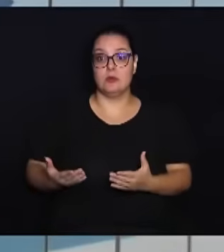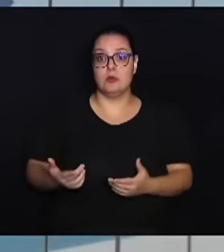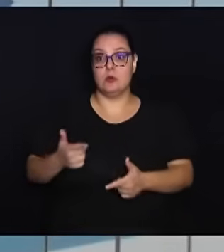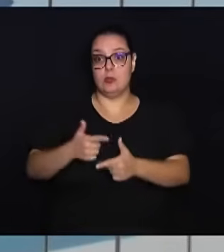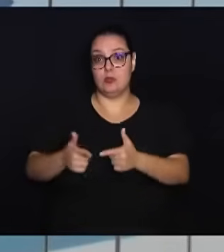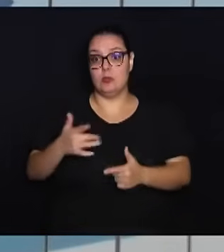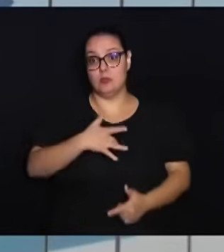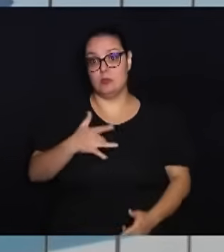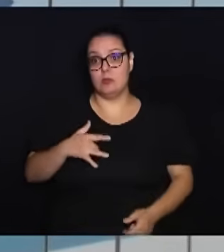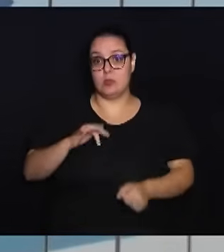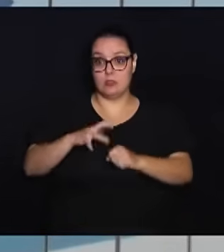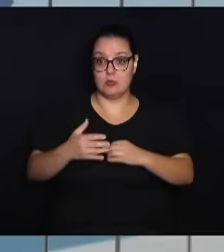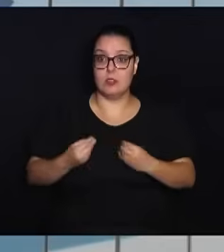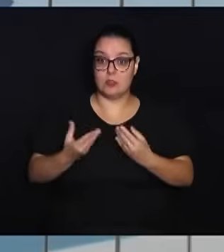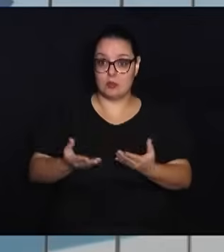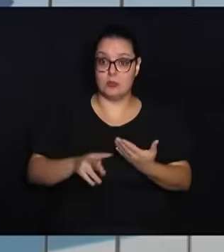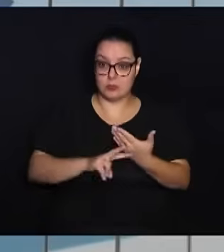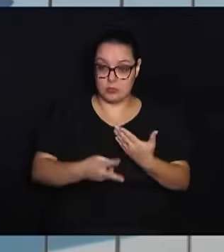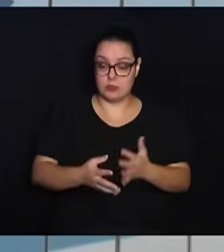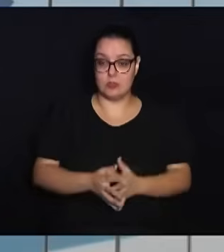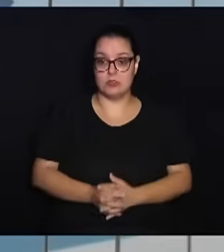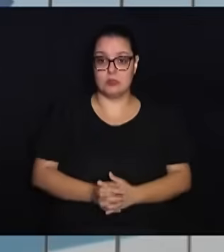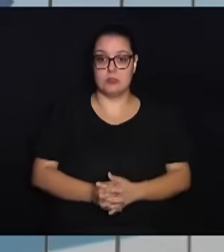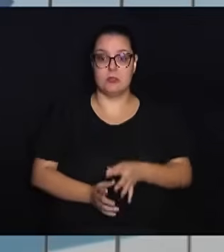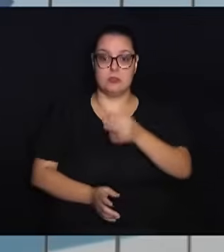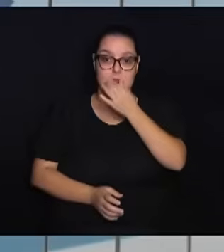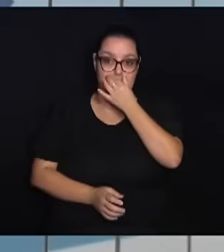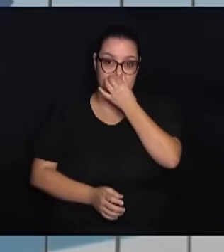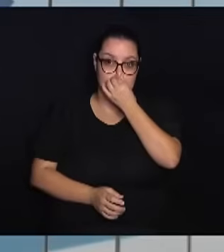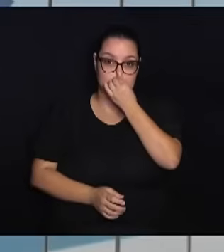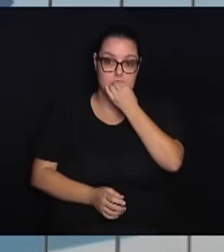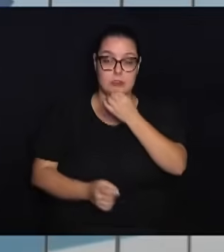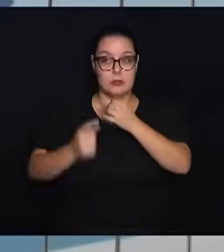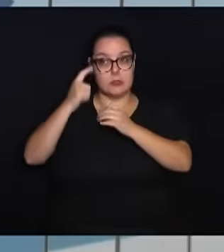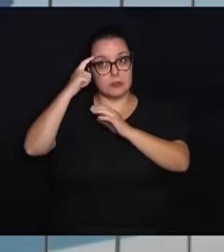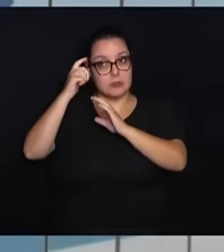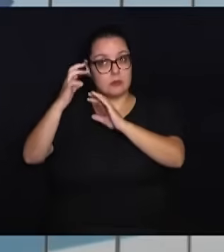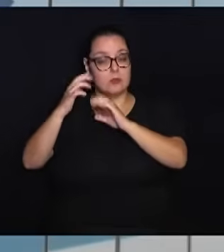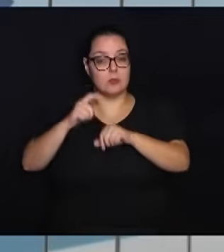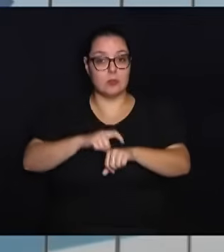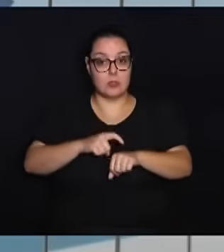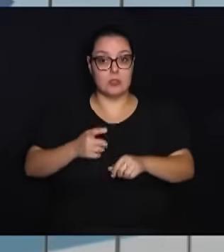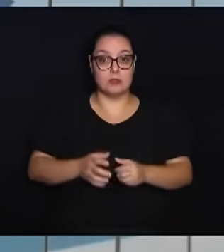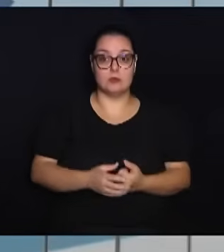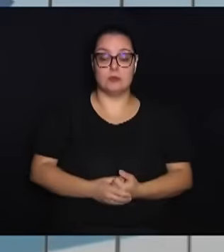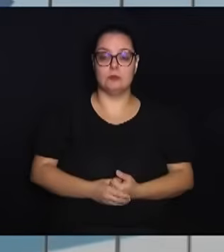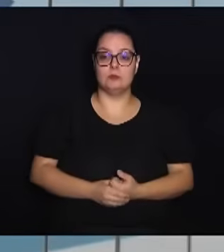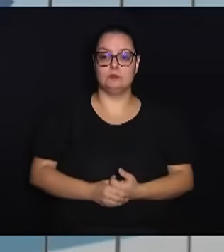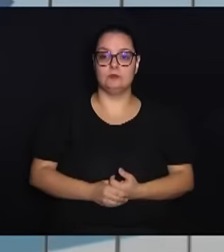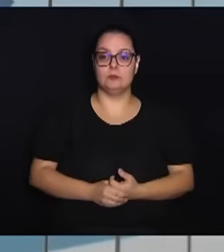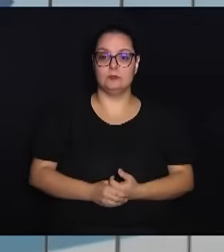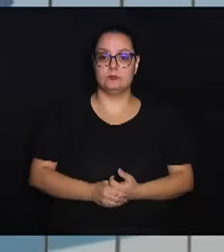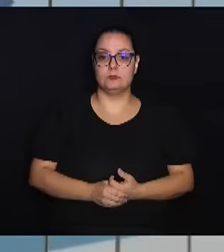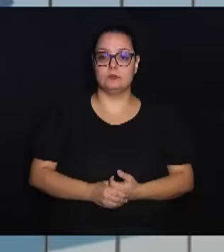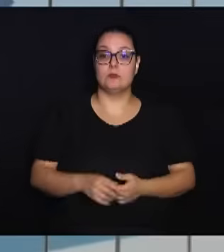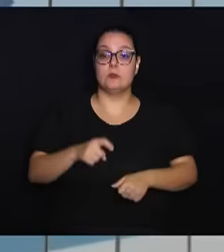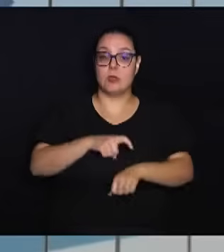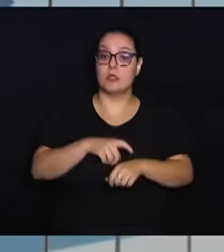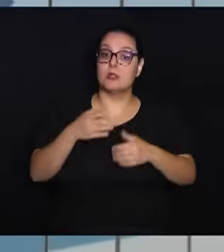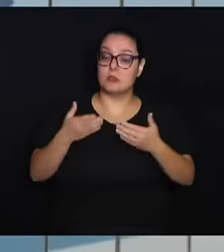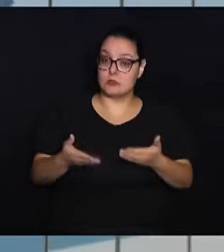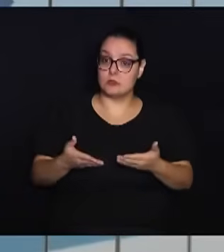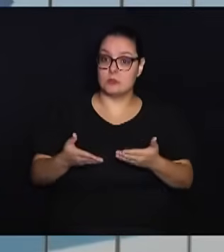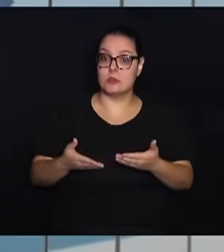saúde que a Covid trouxe, né? Então, foi um momento assim, de muita reflexão E são nesses momentos